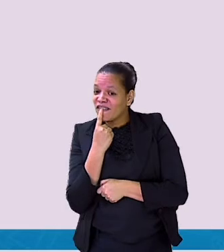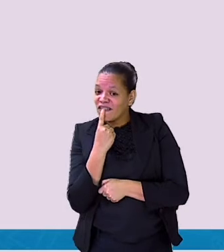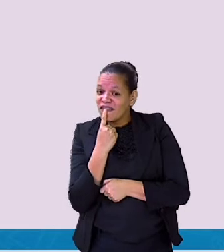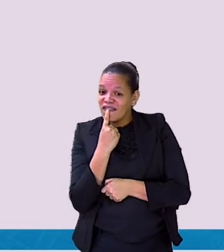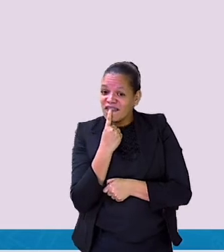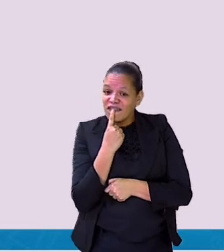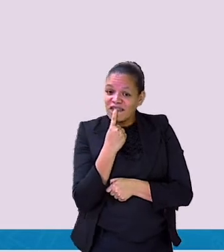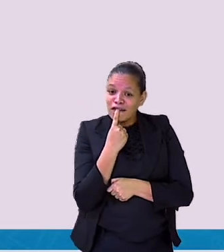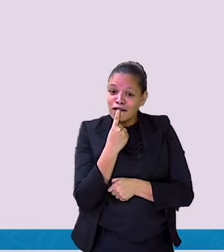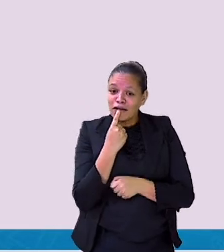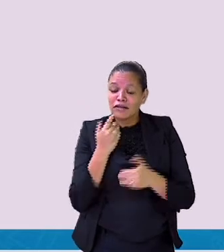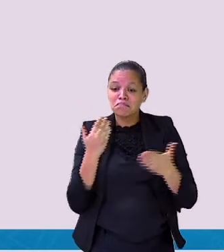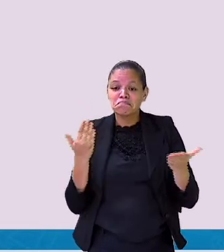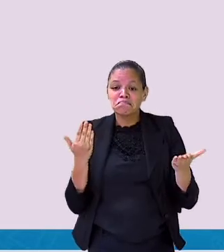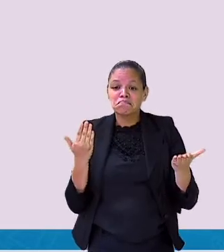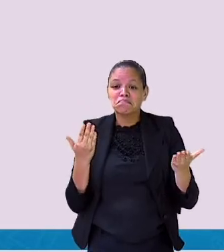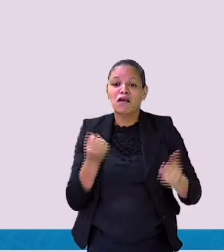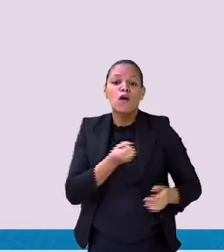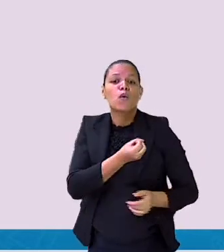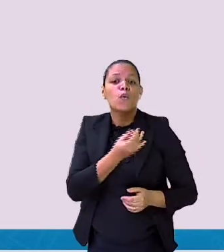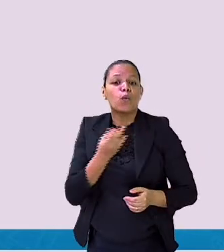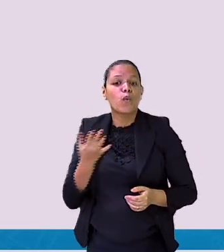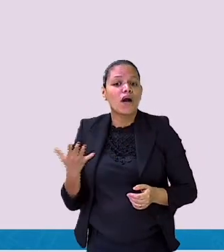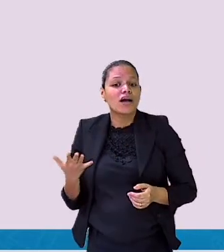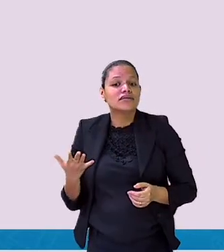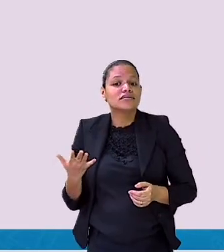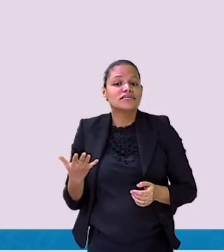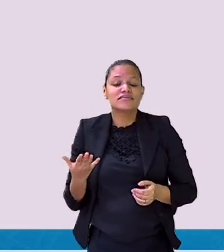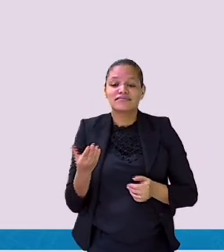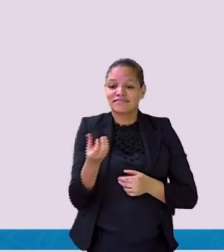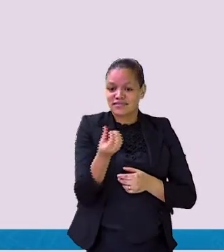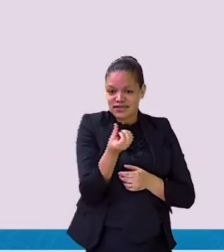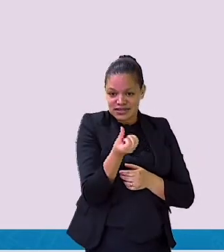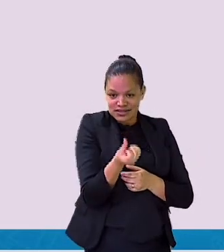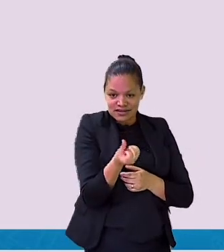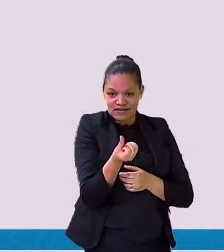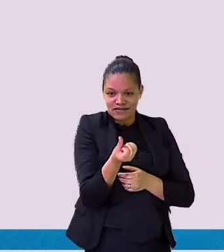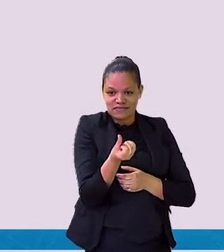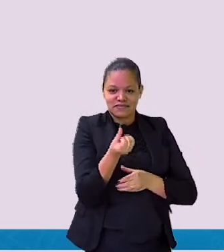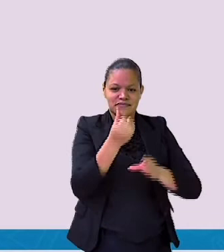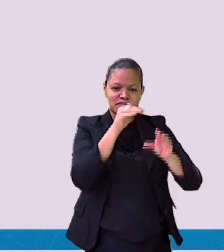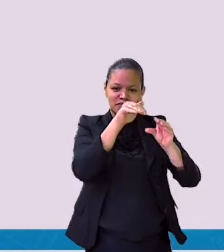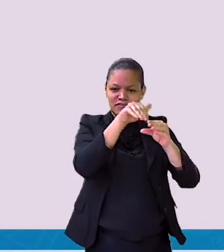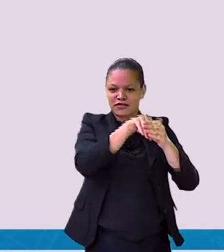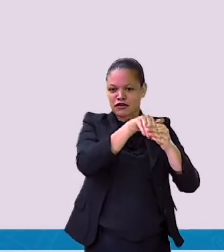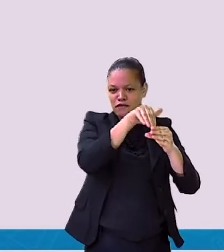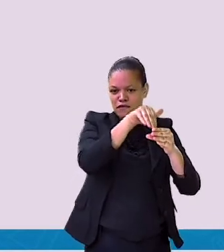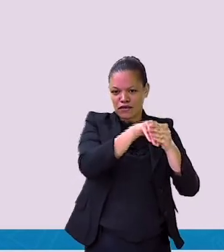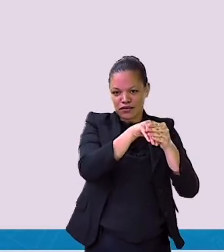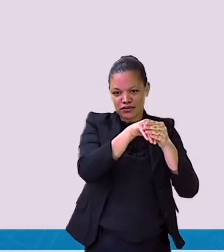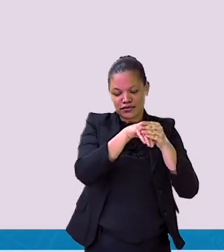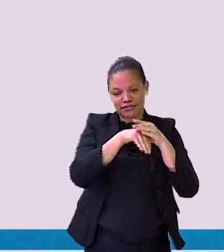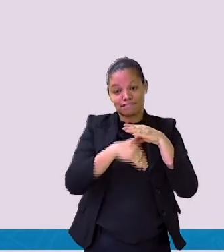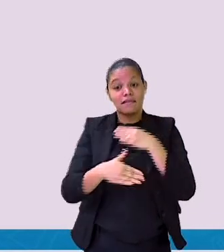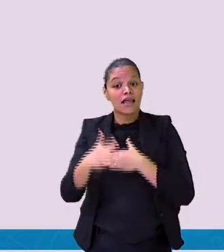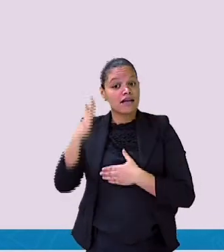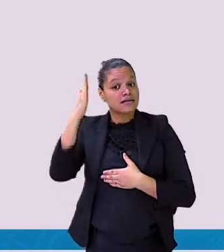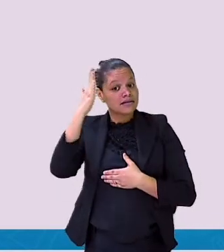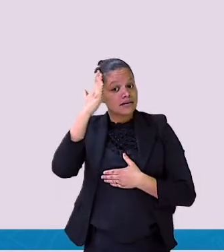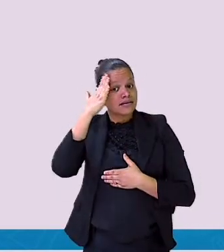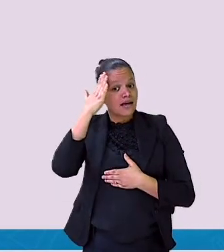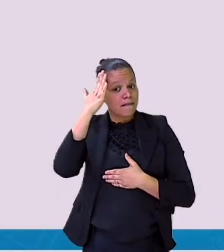linha, Teve 6 votos. Sabendo disso,